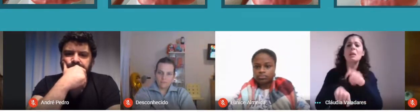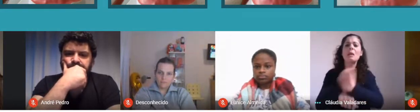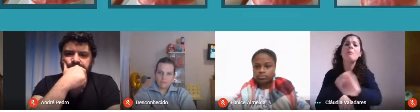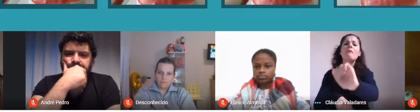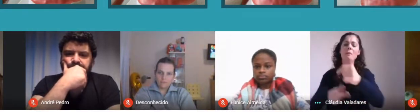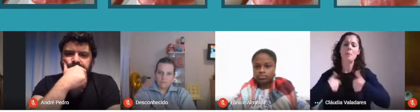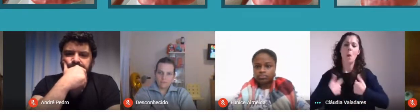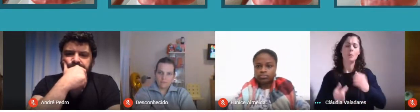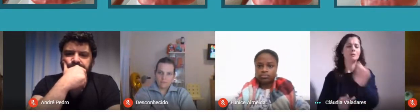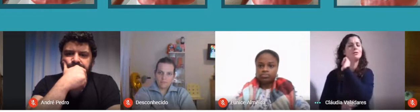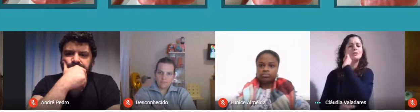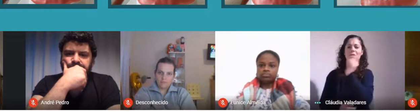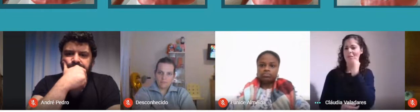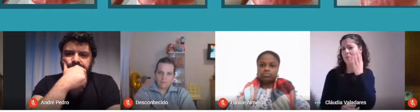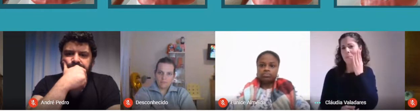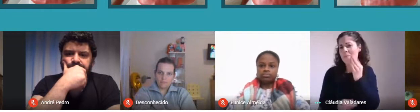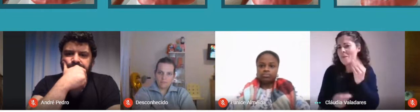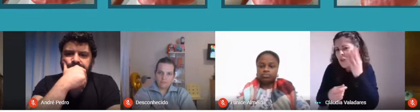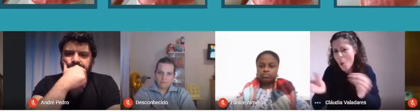Sem vergonha.